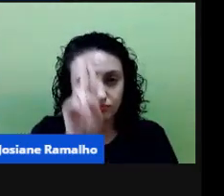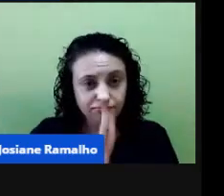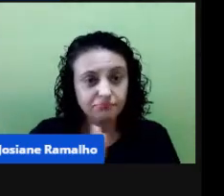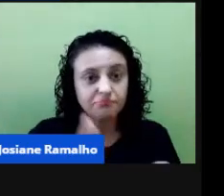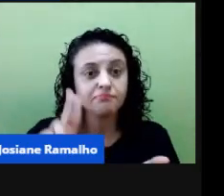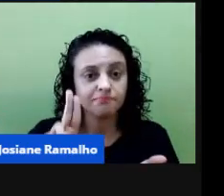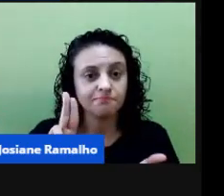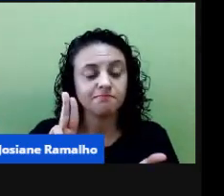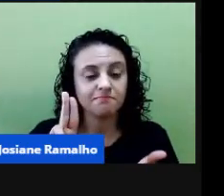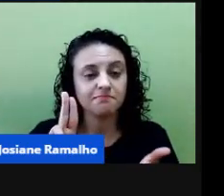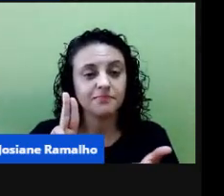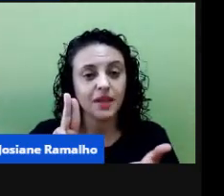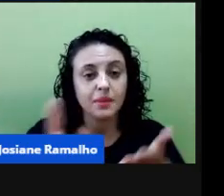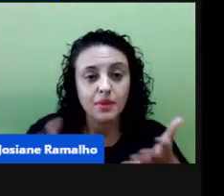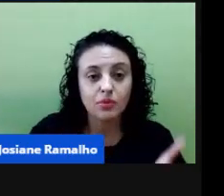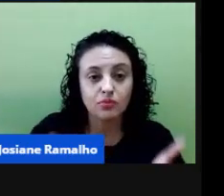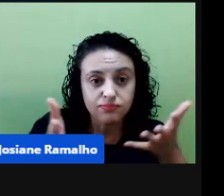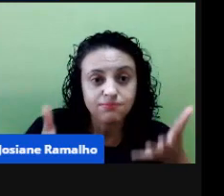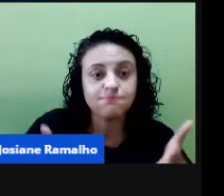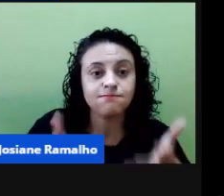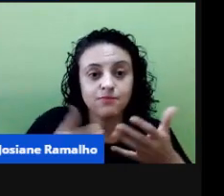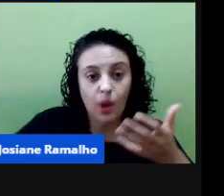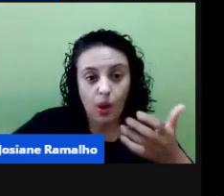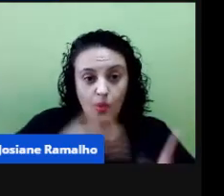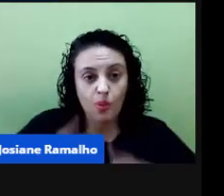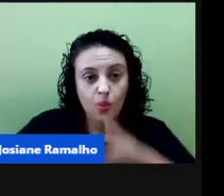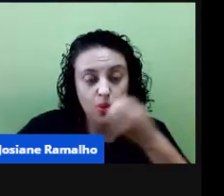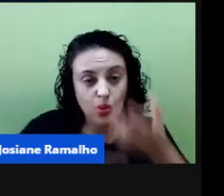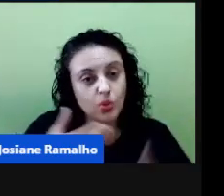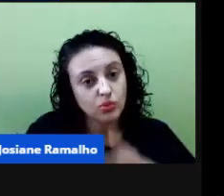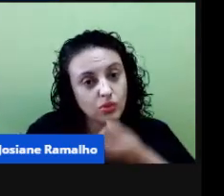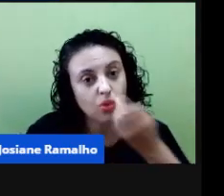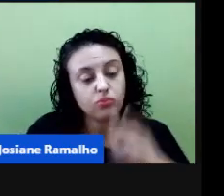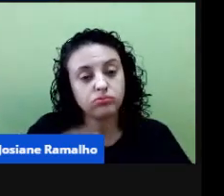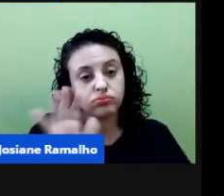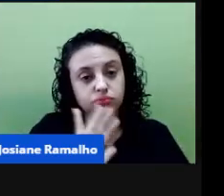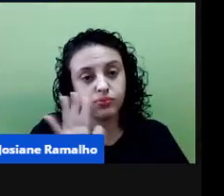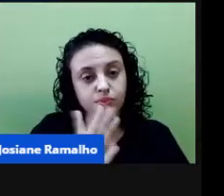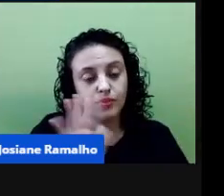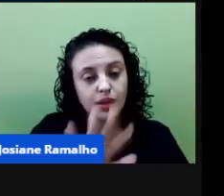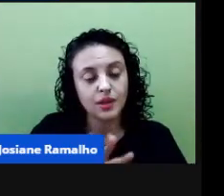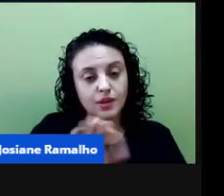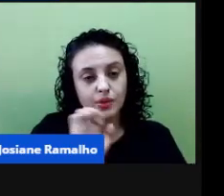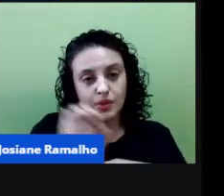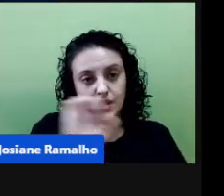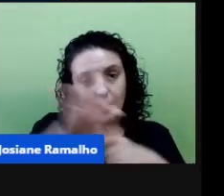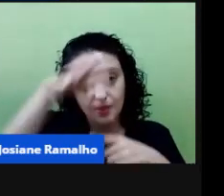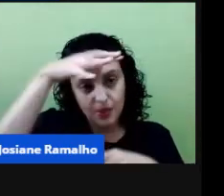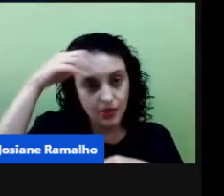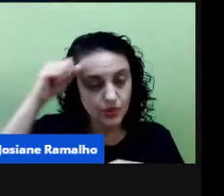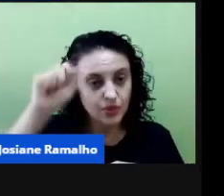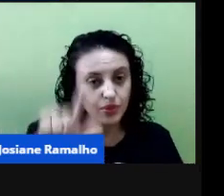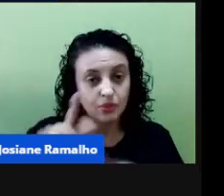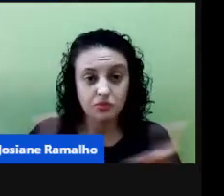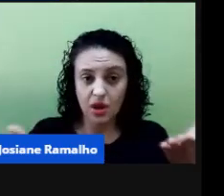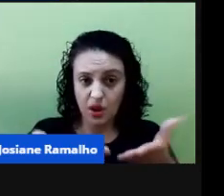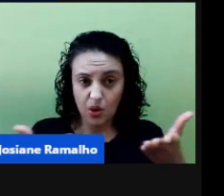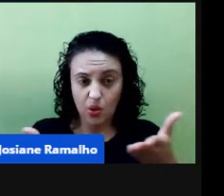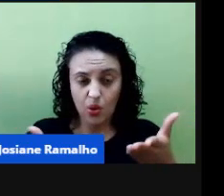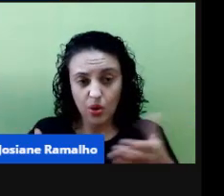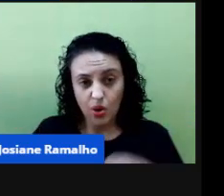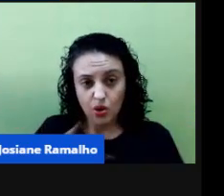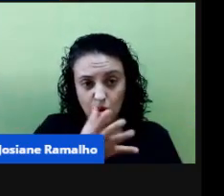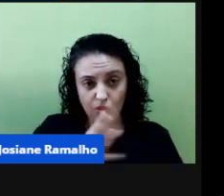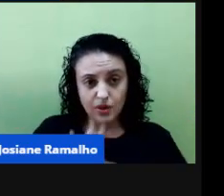Estácio. Tudo isso ajudou a melhorar muito o cenário sul-mato-grossense. E agora, com as novas tecnologias de